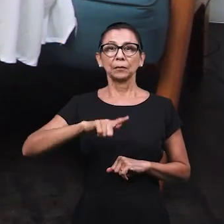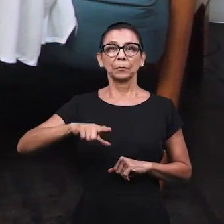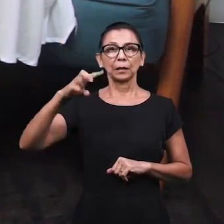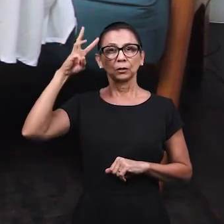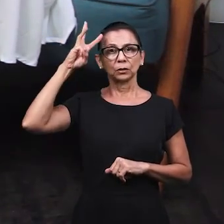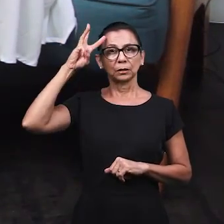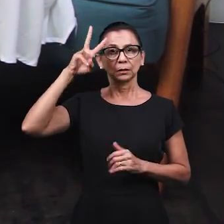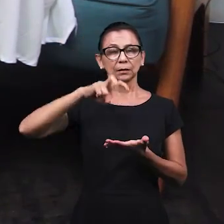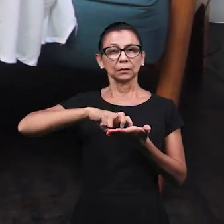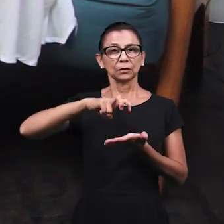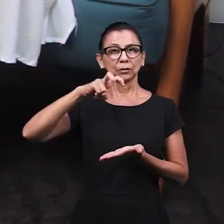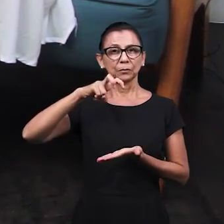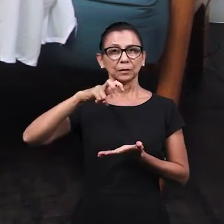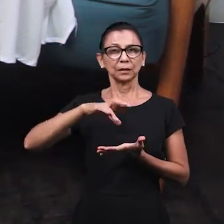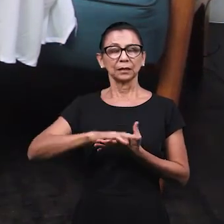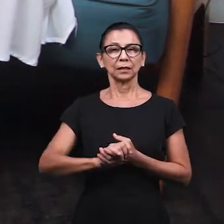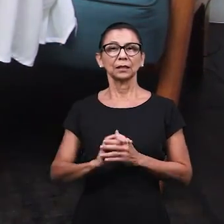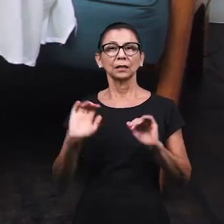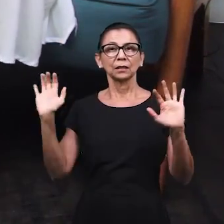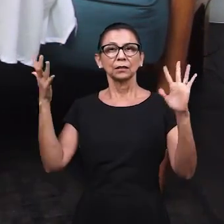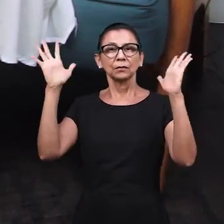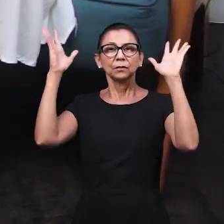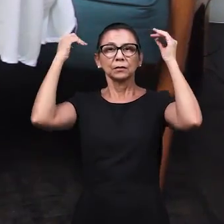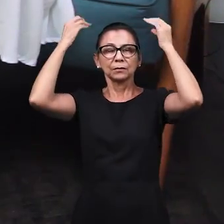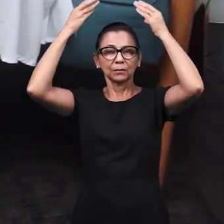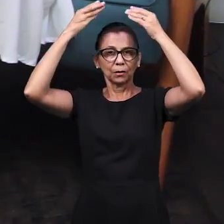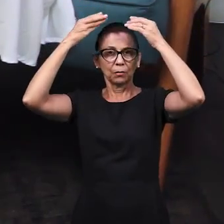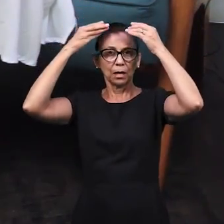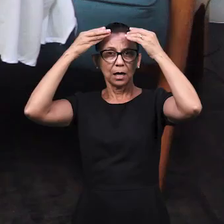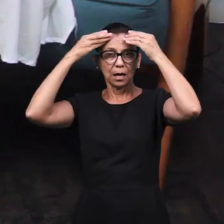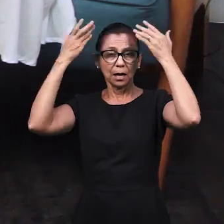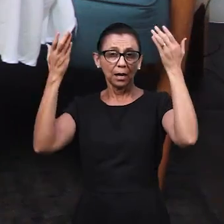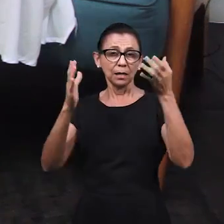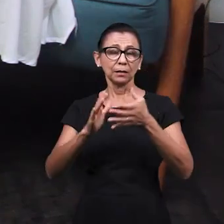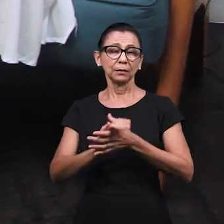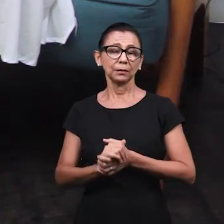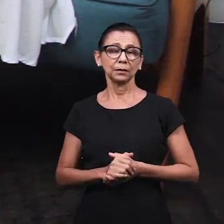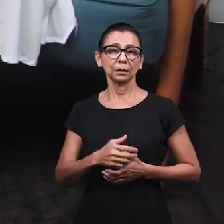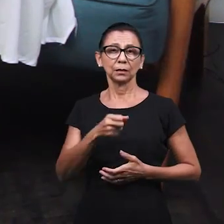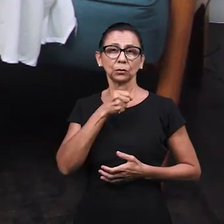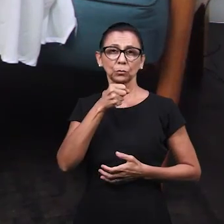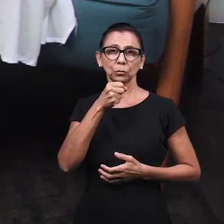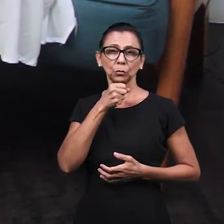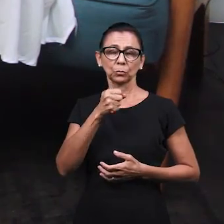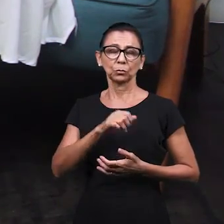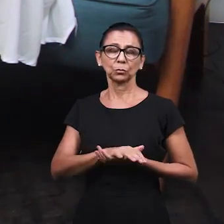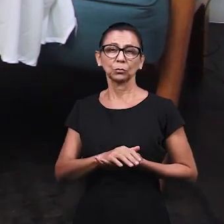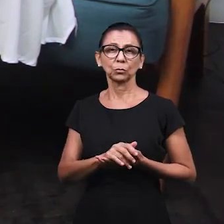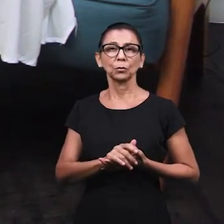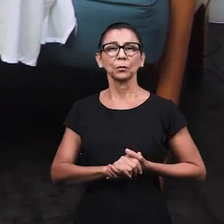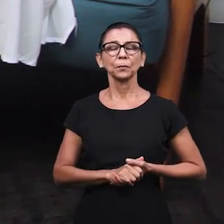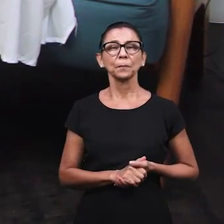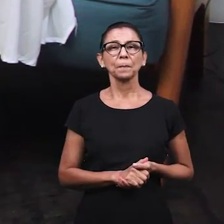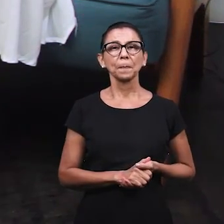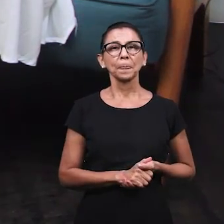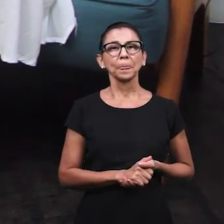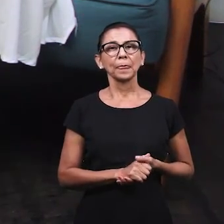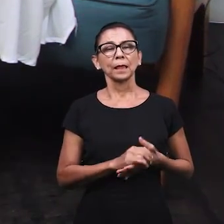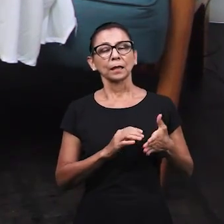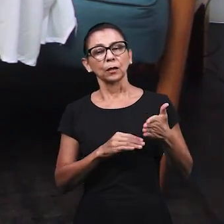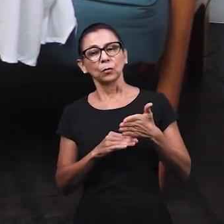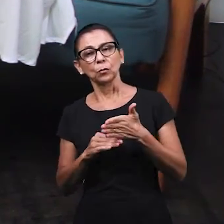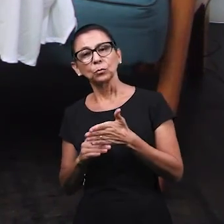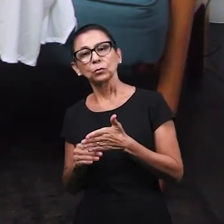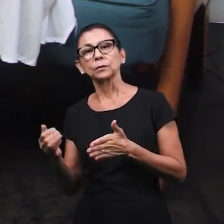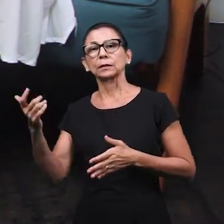com reprise na terça-feira pela manhã, no programa Viva o Rei, o programa na condução do Gustavo Zoen. E você assiste,